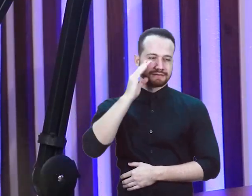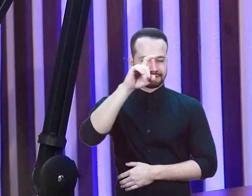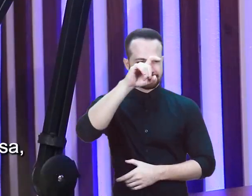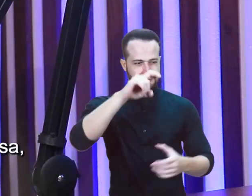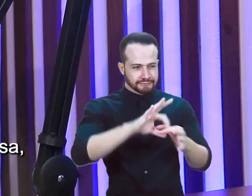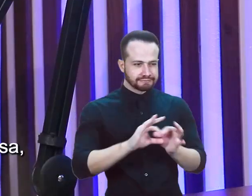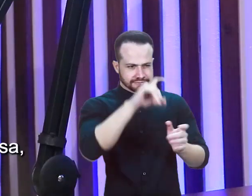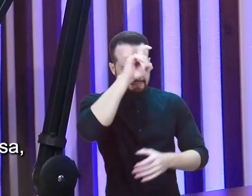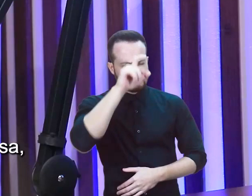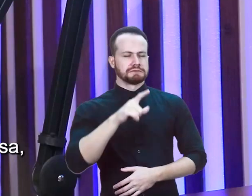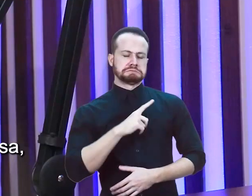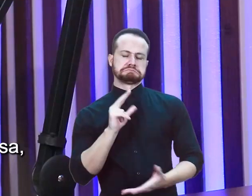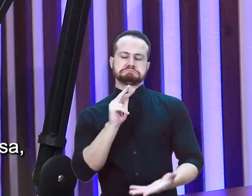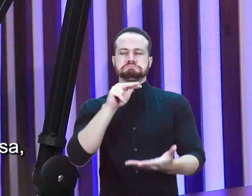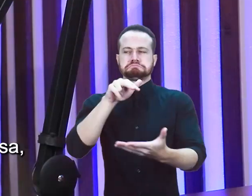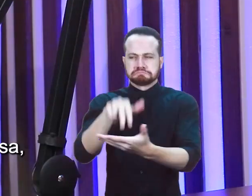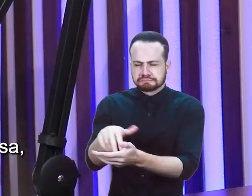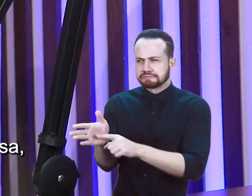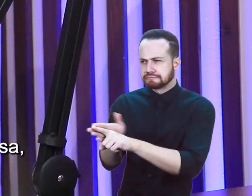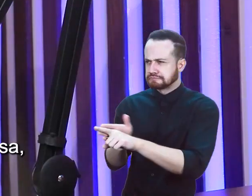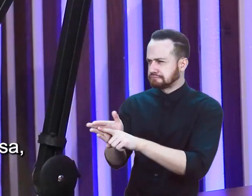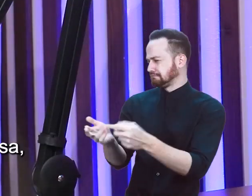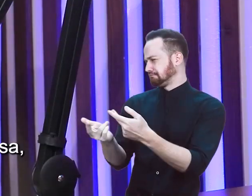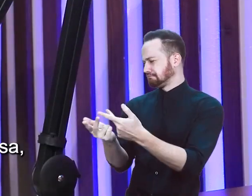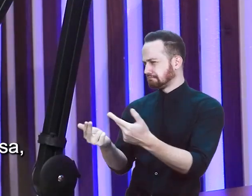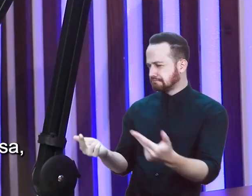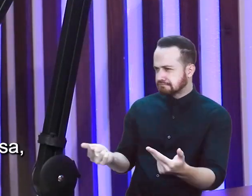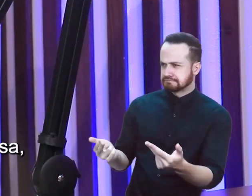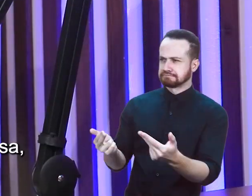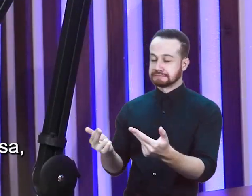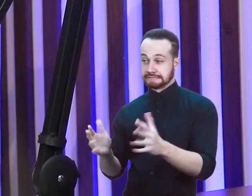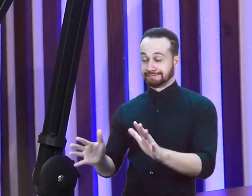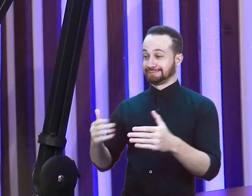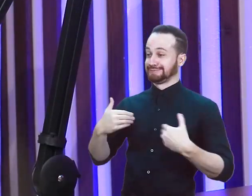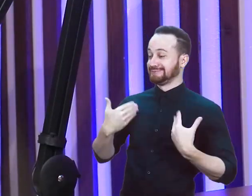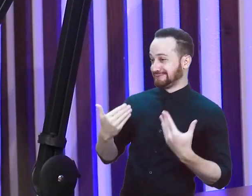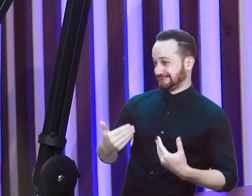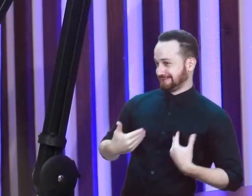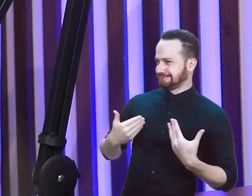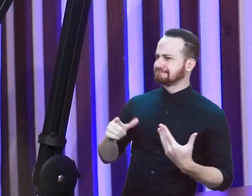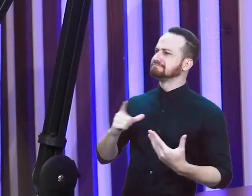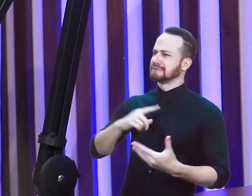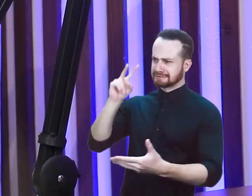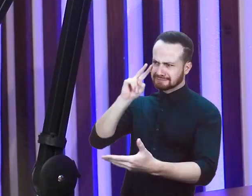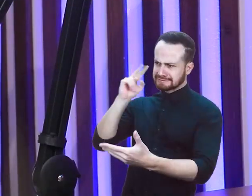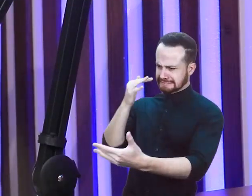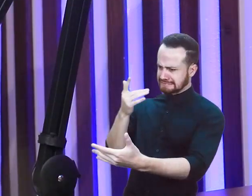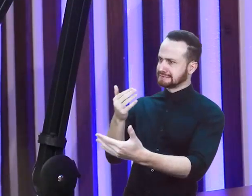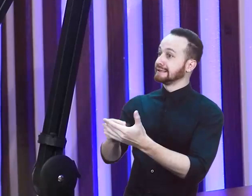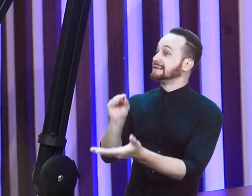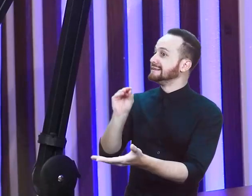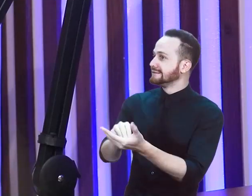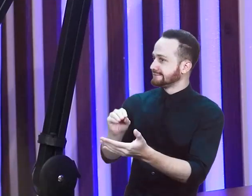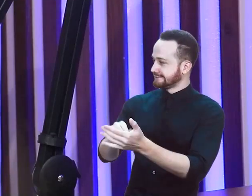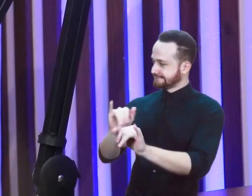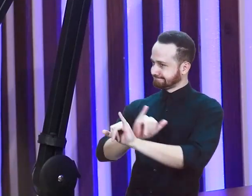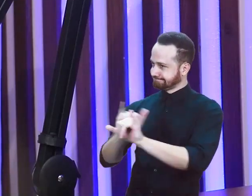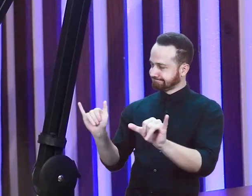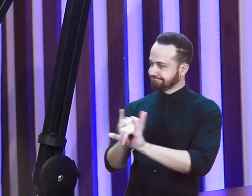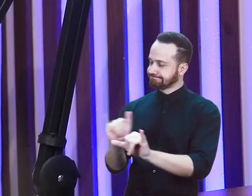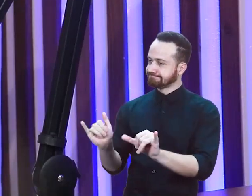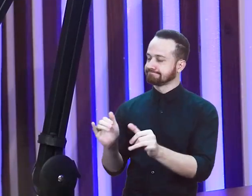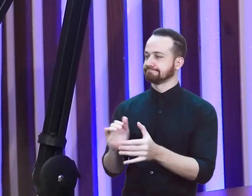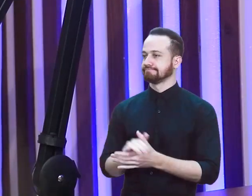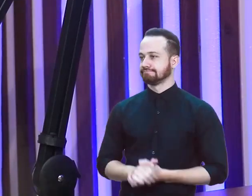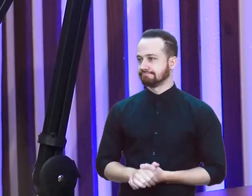Palmares. Certo. Estive lá e pesquisei muita coisa. Muito encantador e tem muita história não contada que lá está.